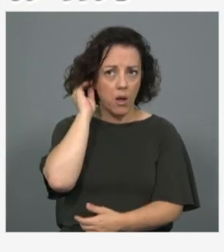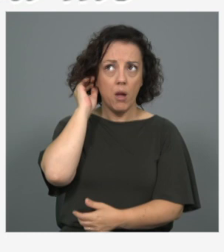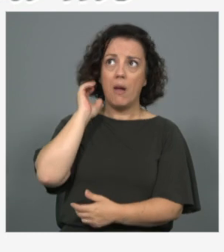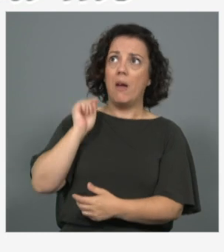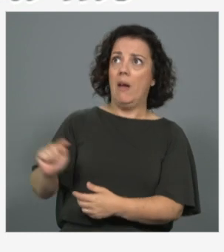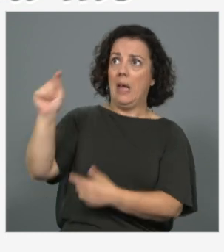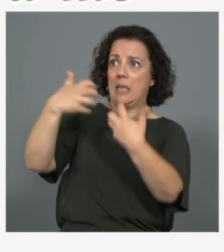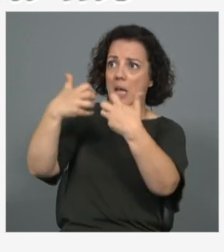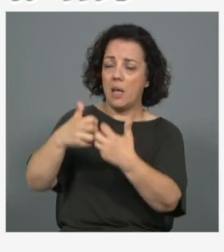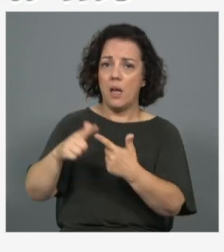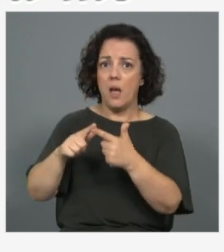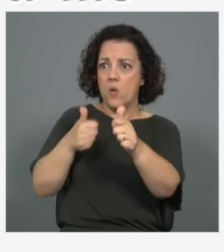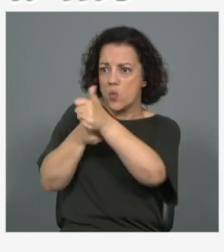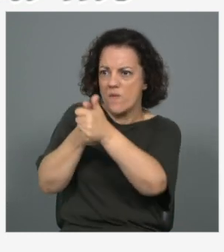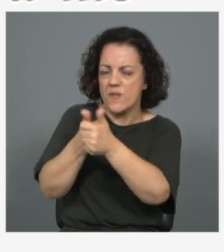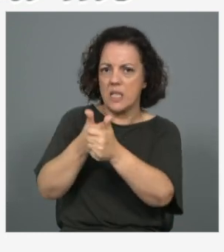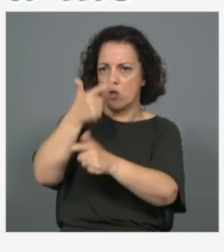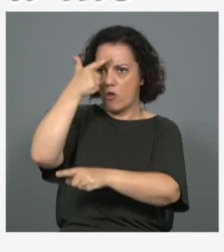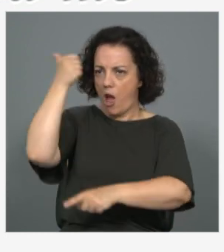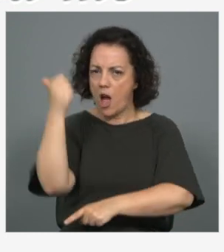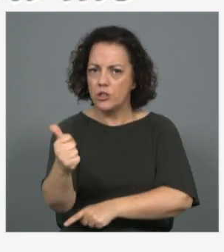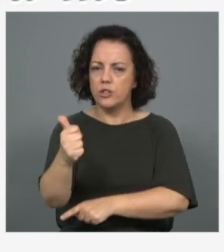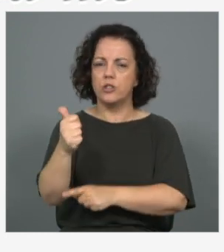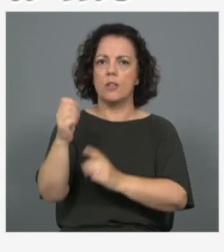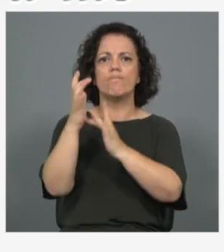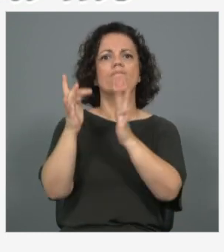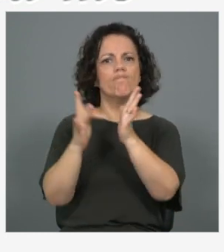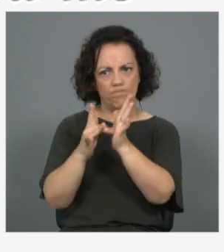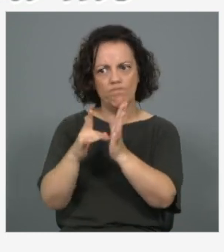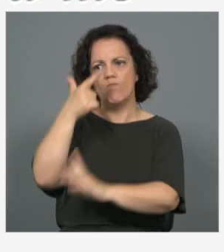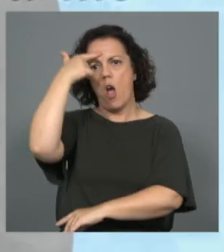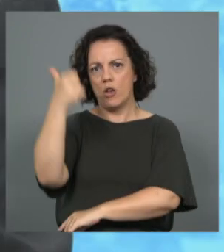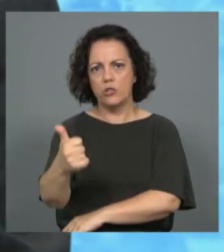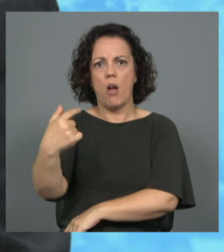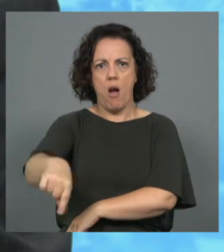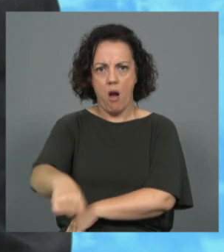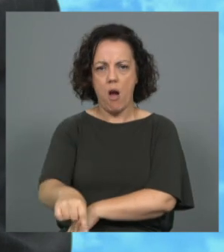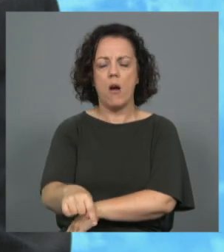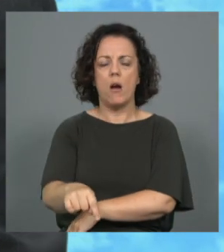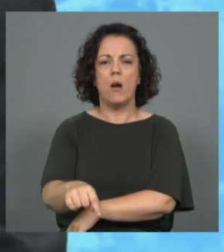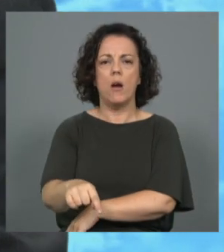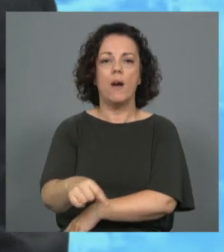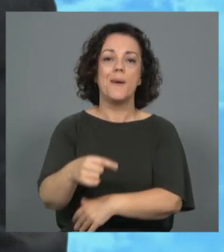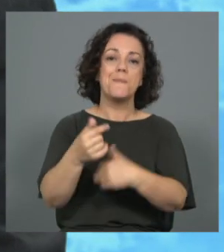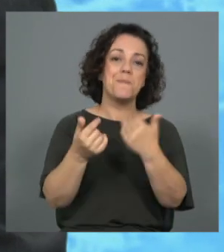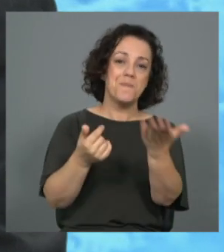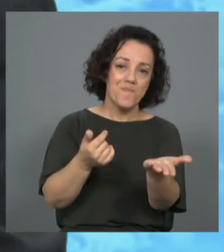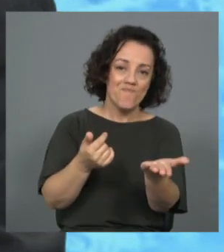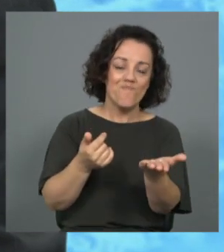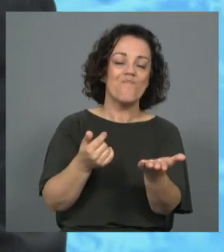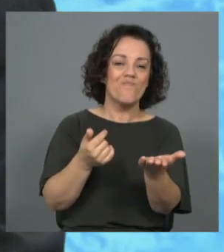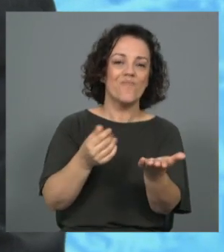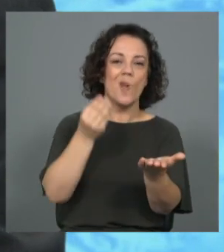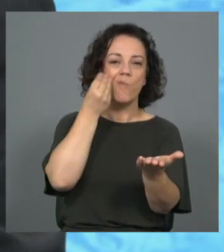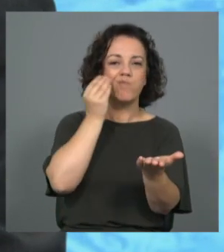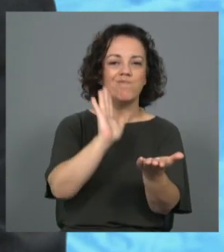conflitos, perseguições também ao cristianismo. Ora, era isso que caracterizava a